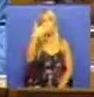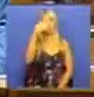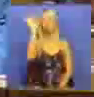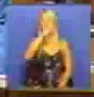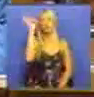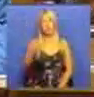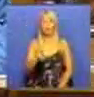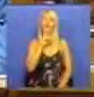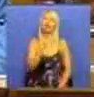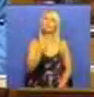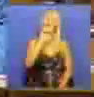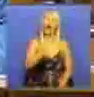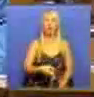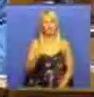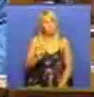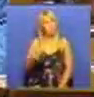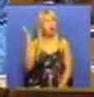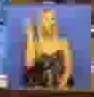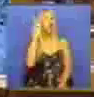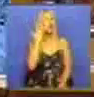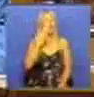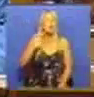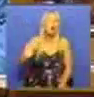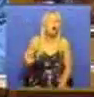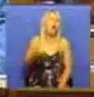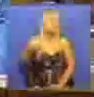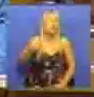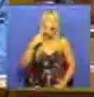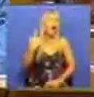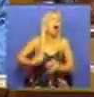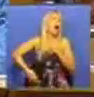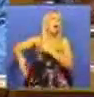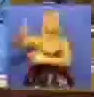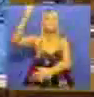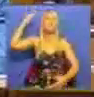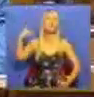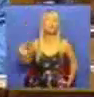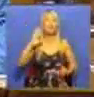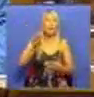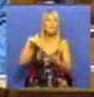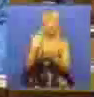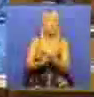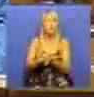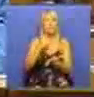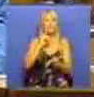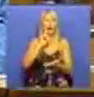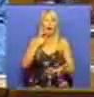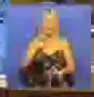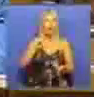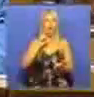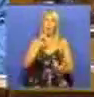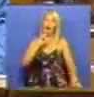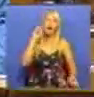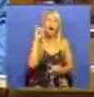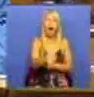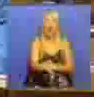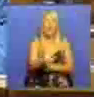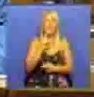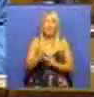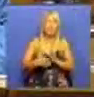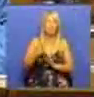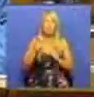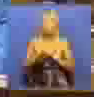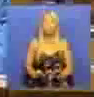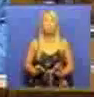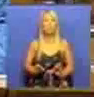seguinte: é um número que devia ter feito há muito tempo soar as campainhas de alarme, porque isso corresponde